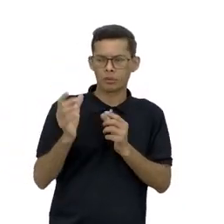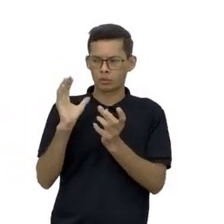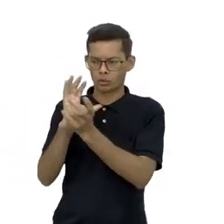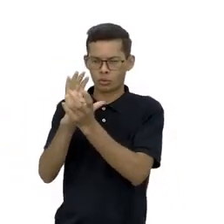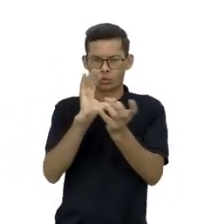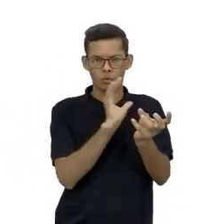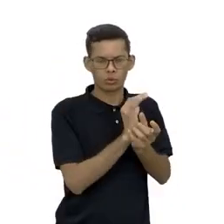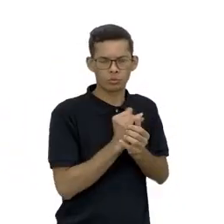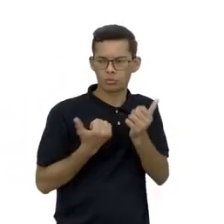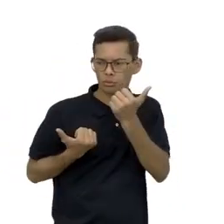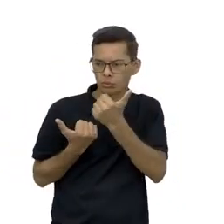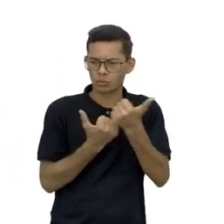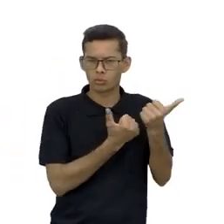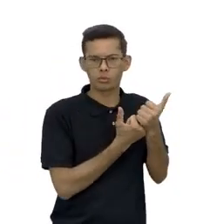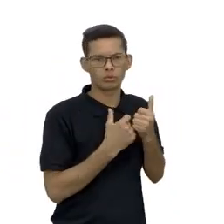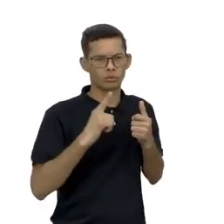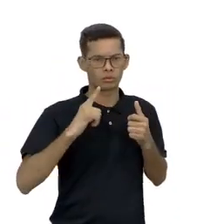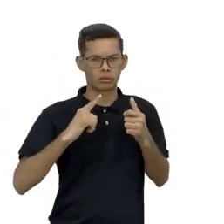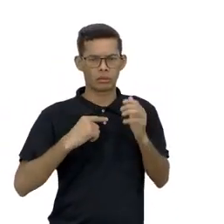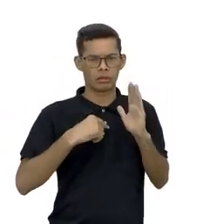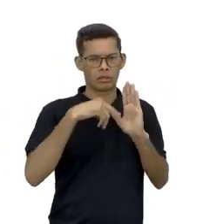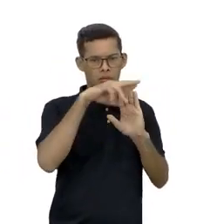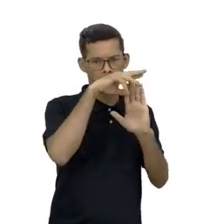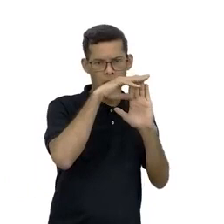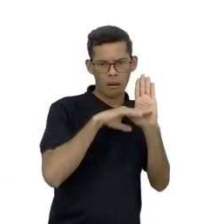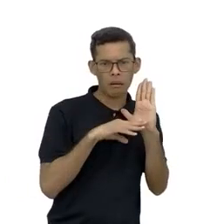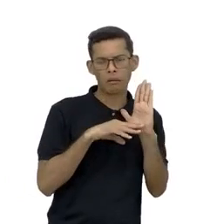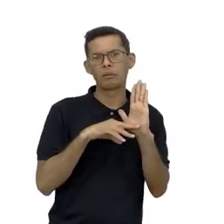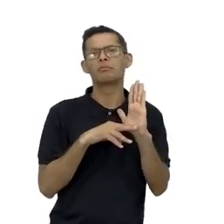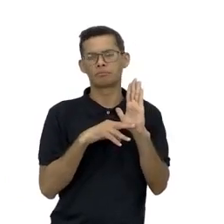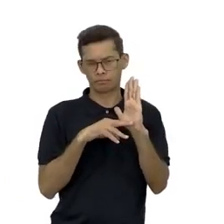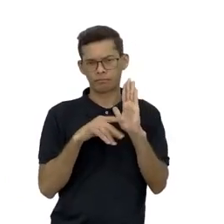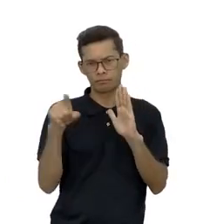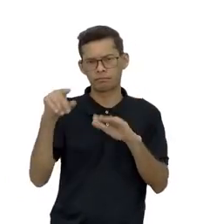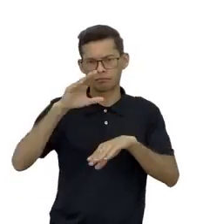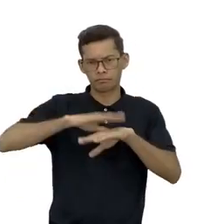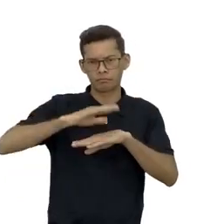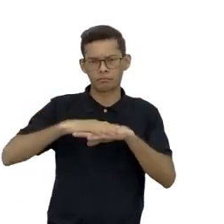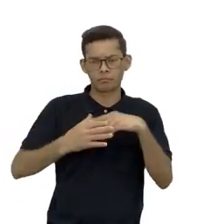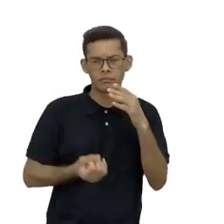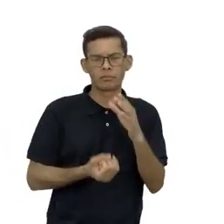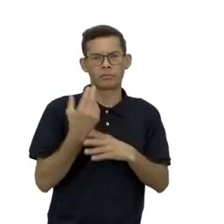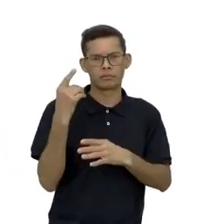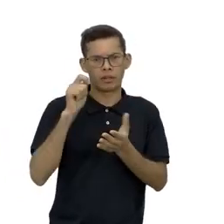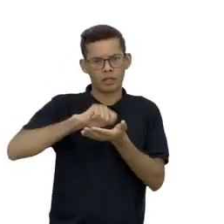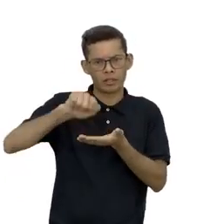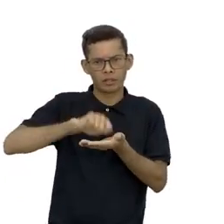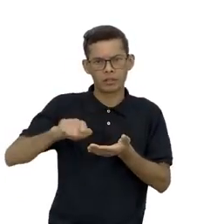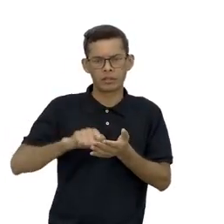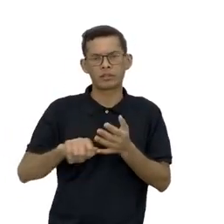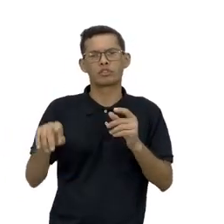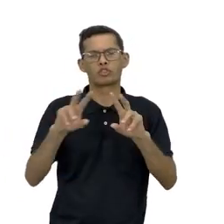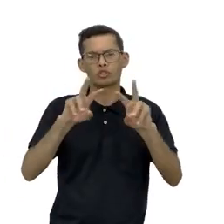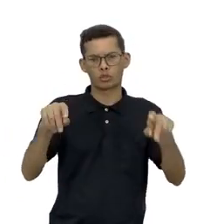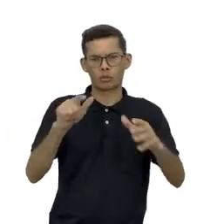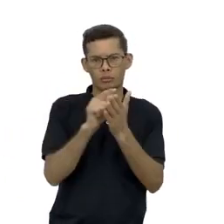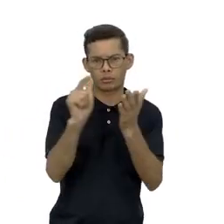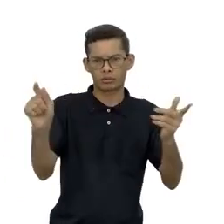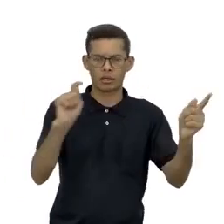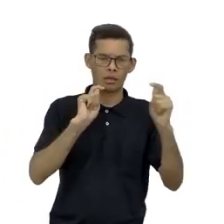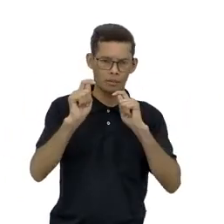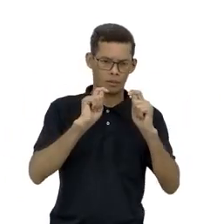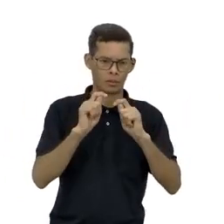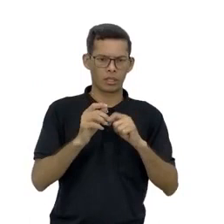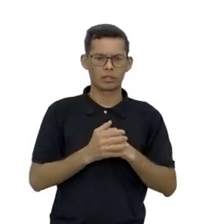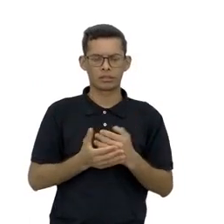no roteiro, os estudantes deverão, então, escrever a reportagem. A aula 9. A